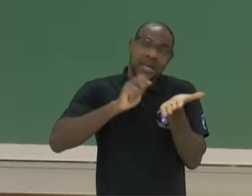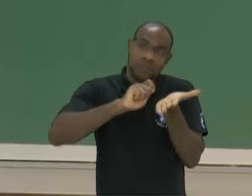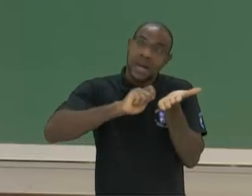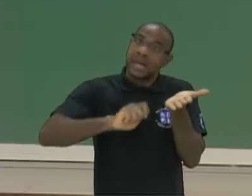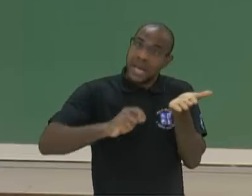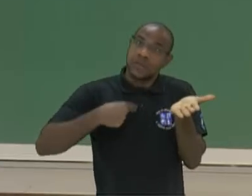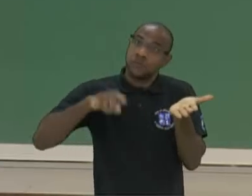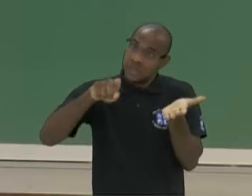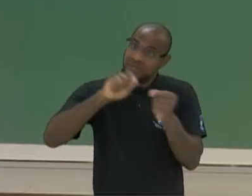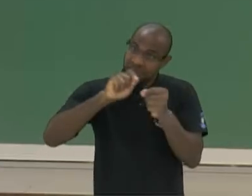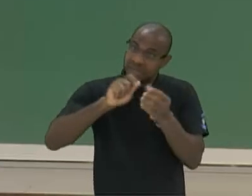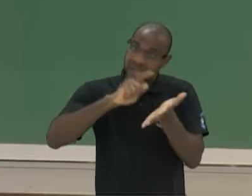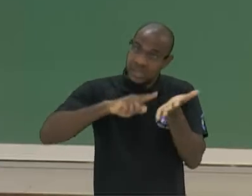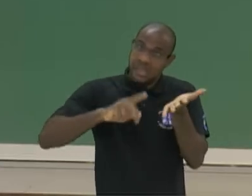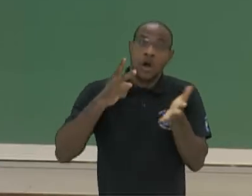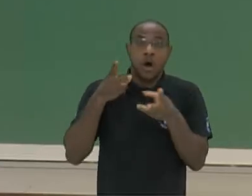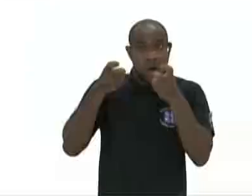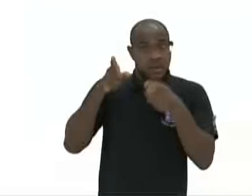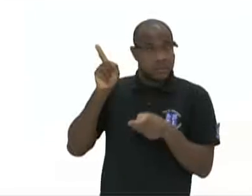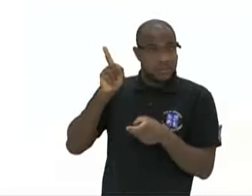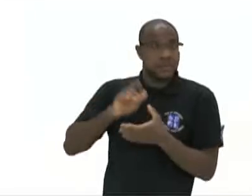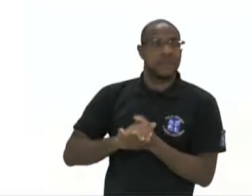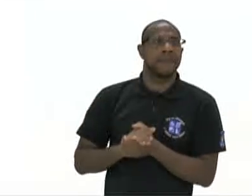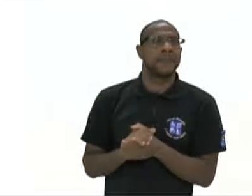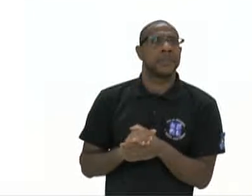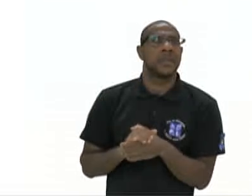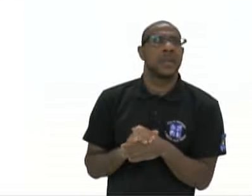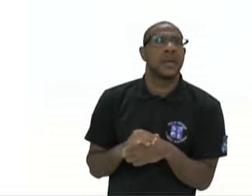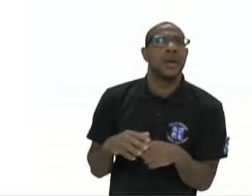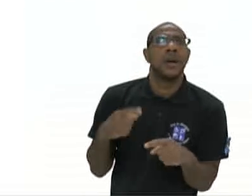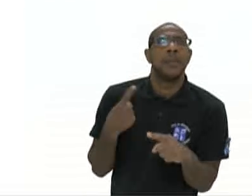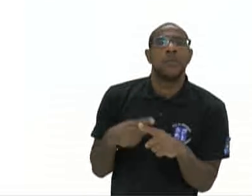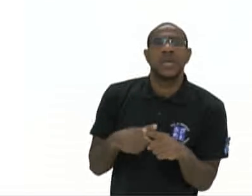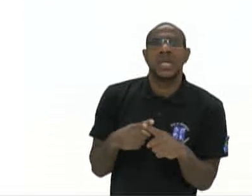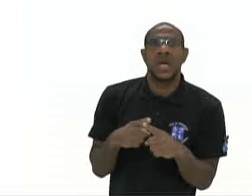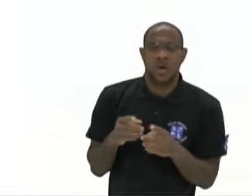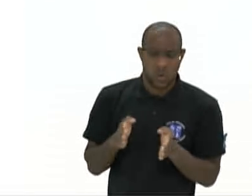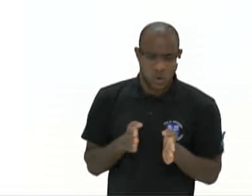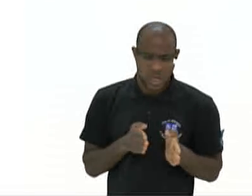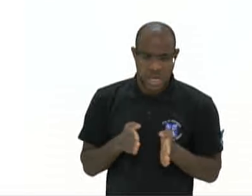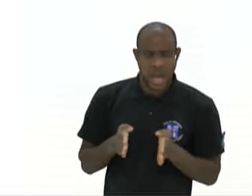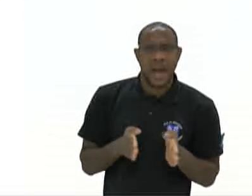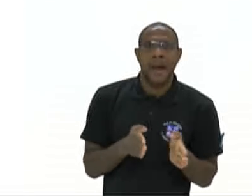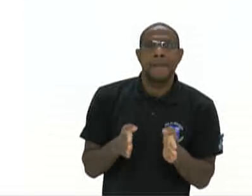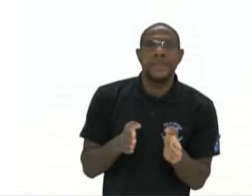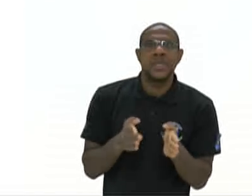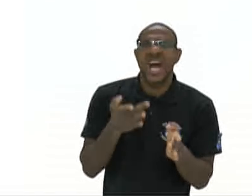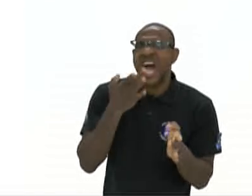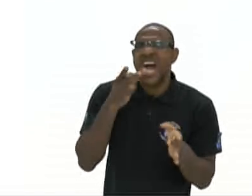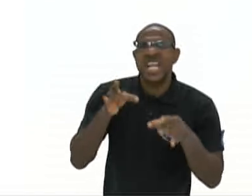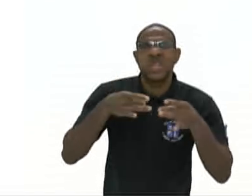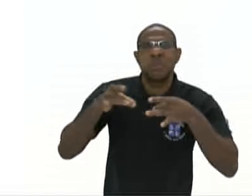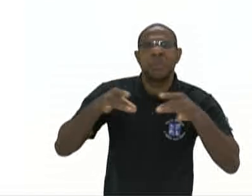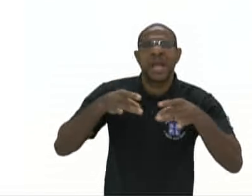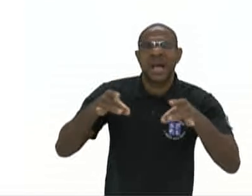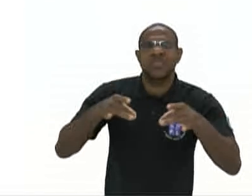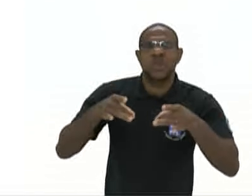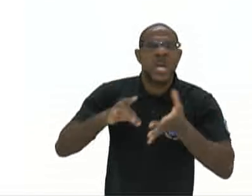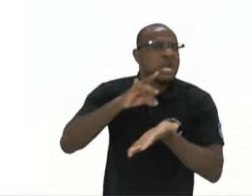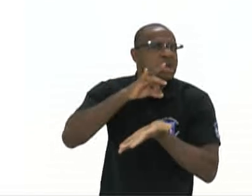conseguir fazer bem legal. Olha lá. Por que o canudo de plástico virou o inimigo número 1 do meio